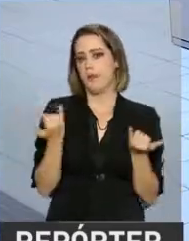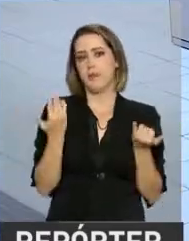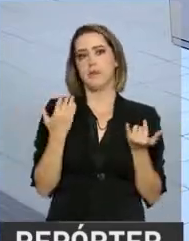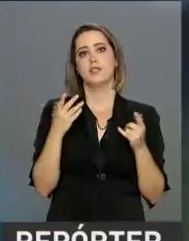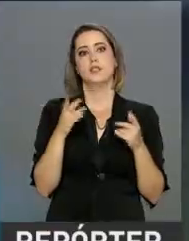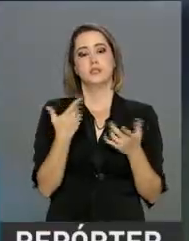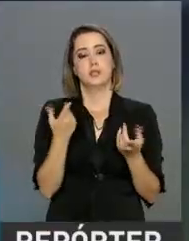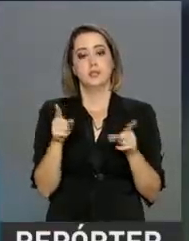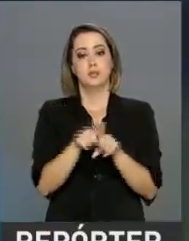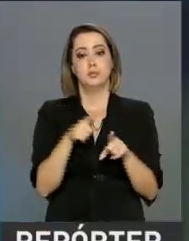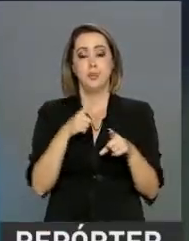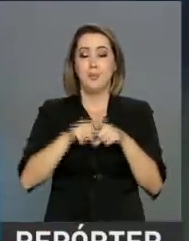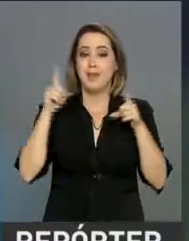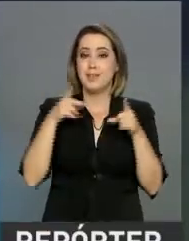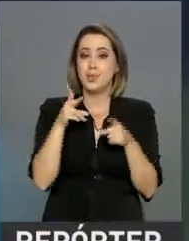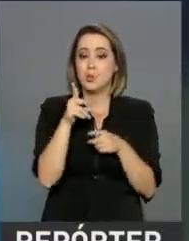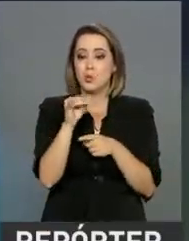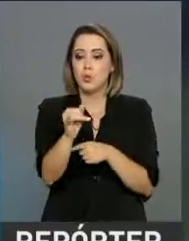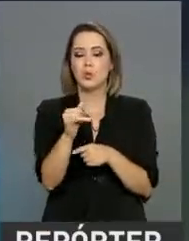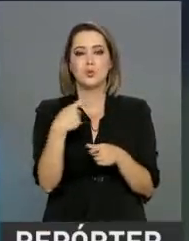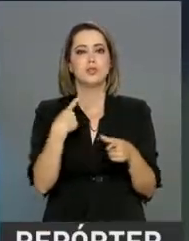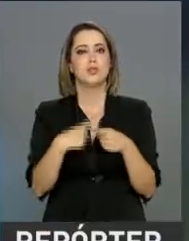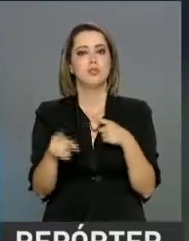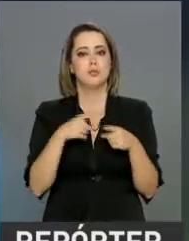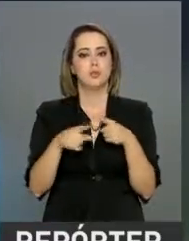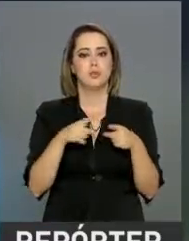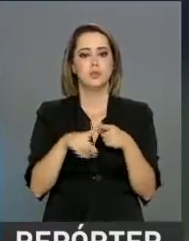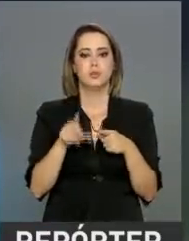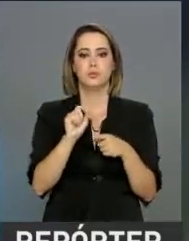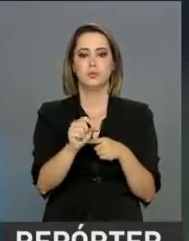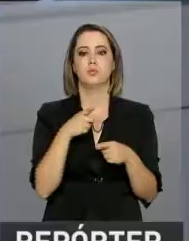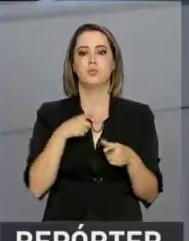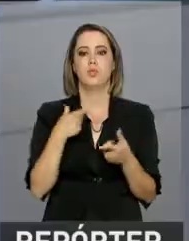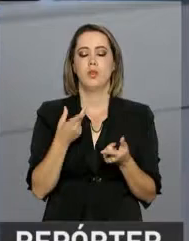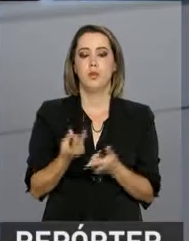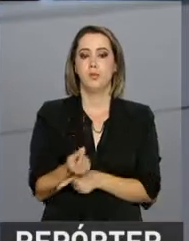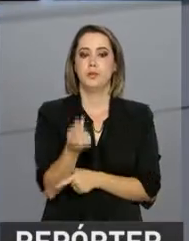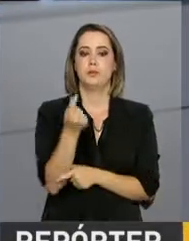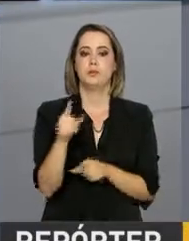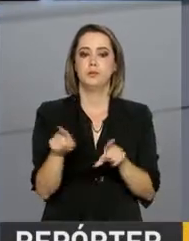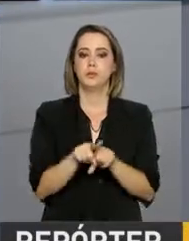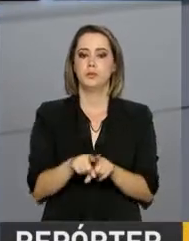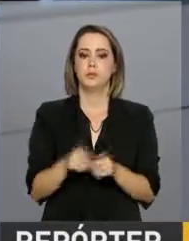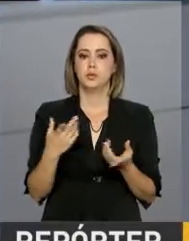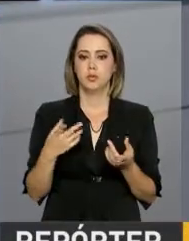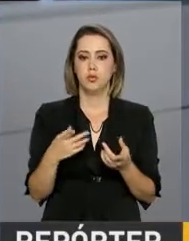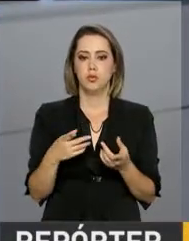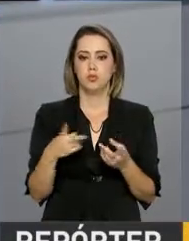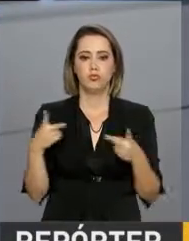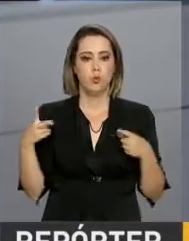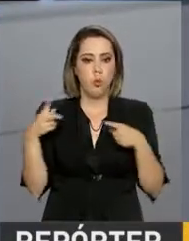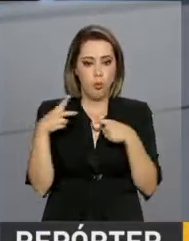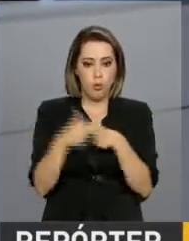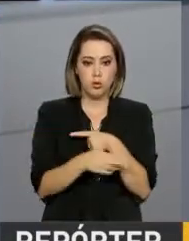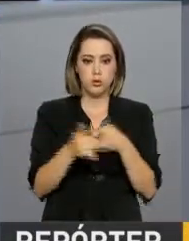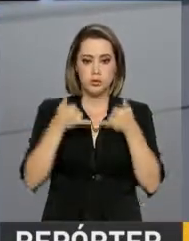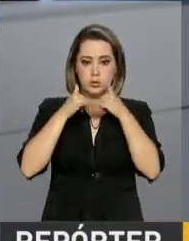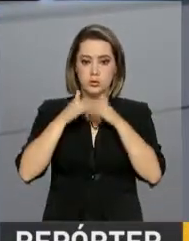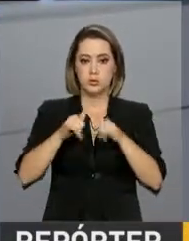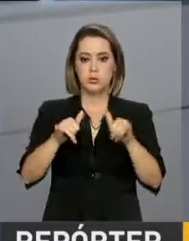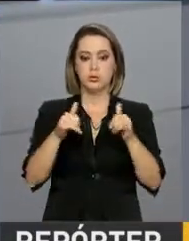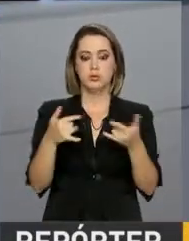não saíram como planejado. E o prejuízo não foi apenas material. Durante a festa, faltou energia e a festinha